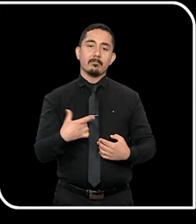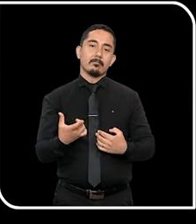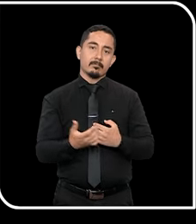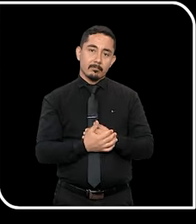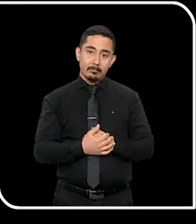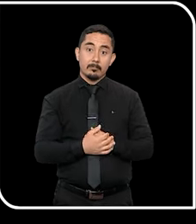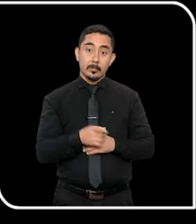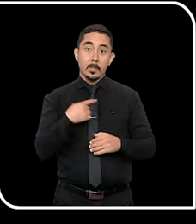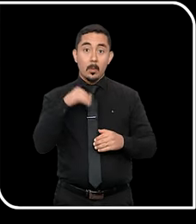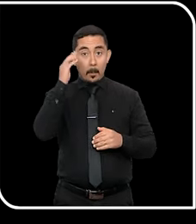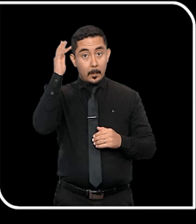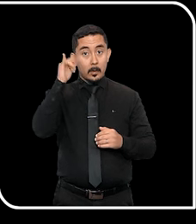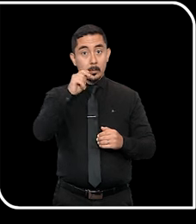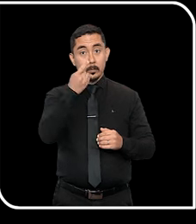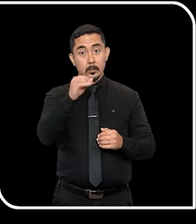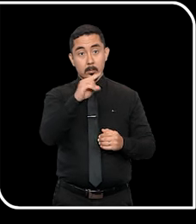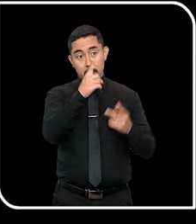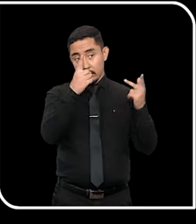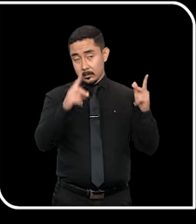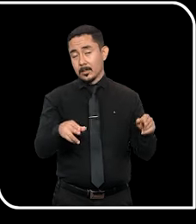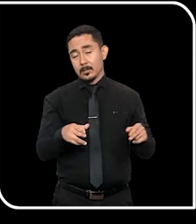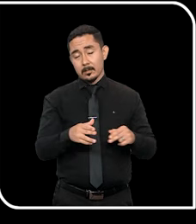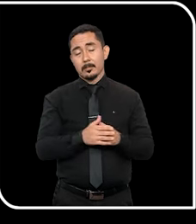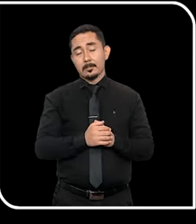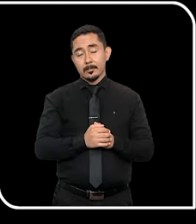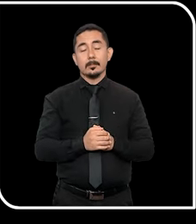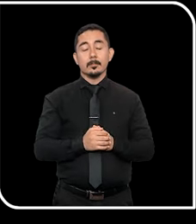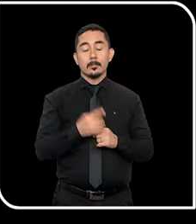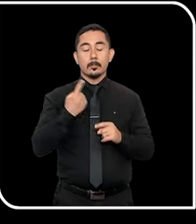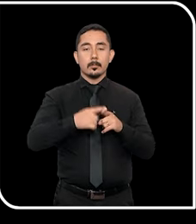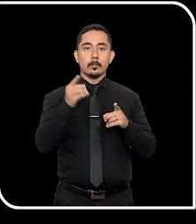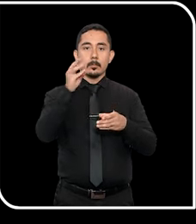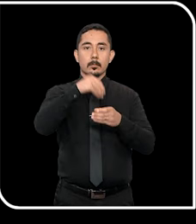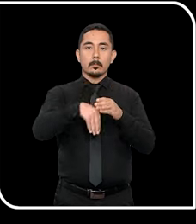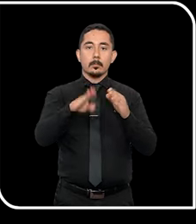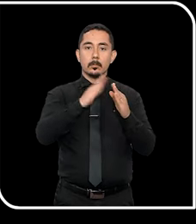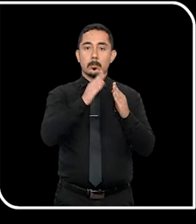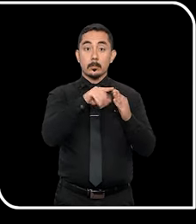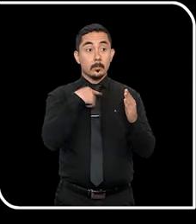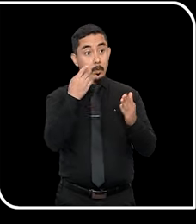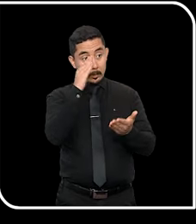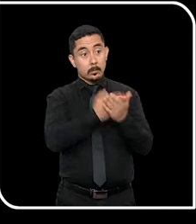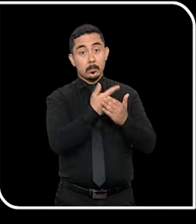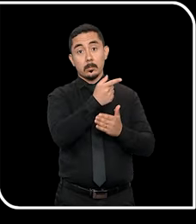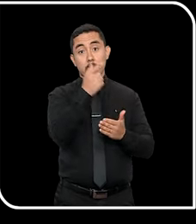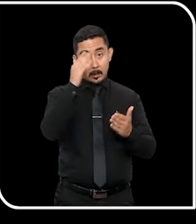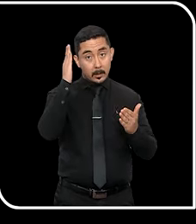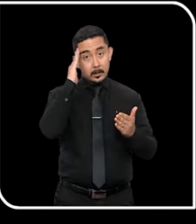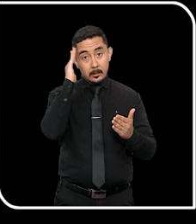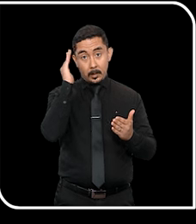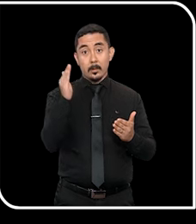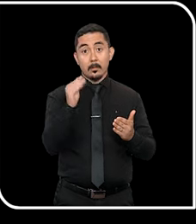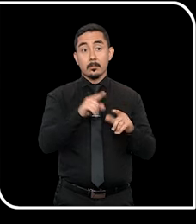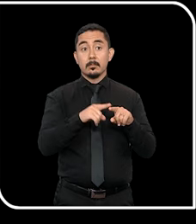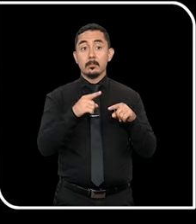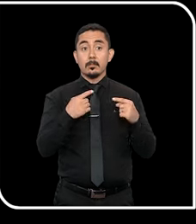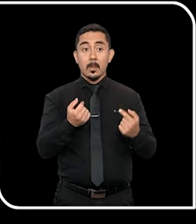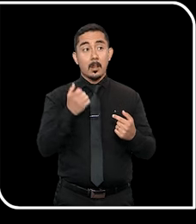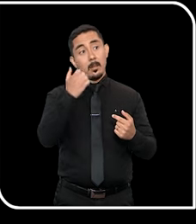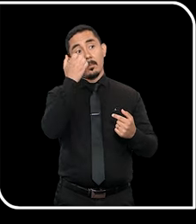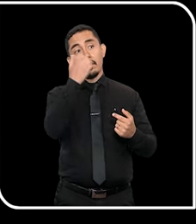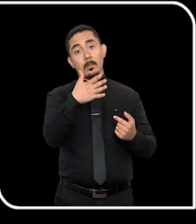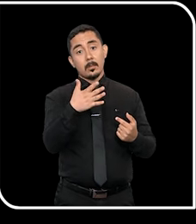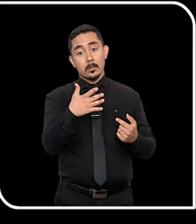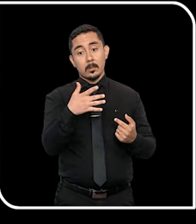identidade dele e eu imagino que o meu João passe por isso porque dentro de casa a gente acredita nele a gente diz que ele é capaz e tudo mais e